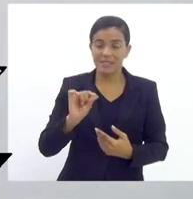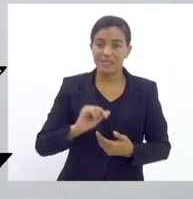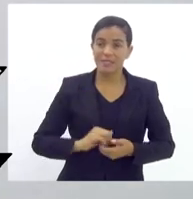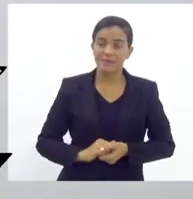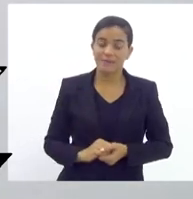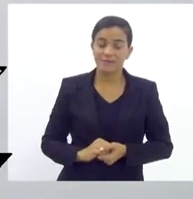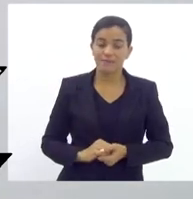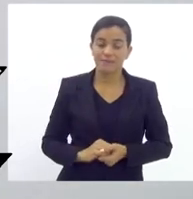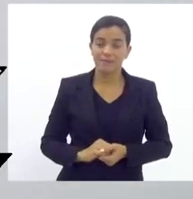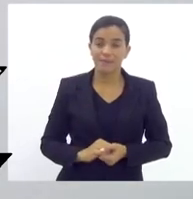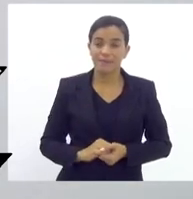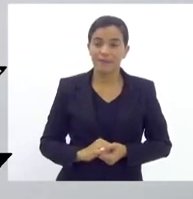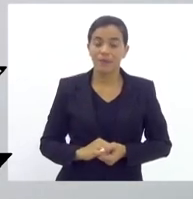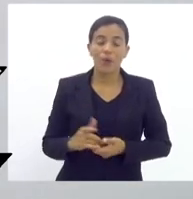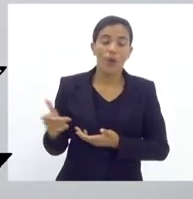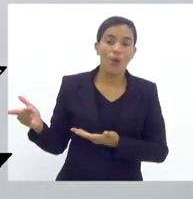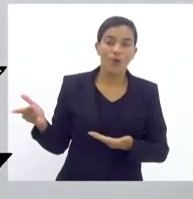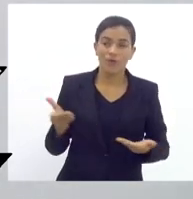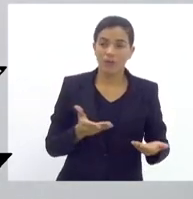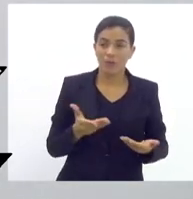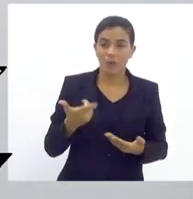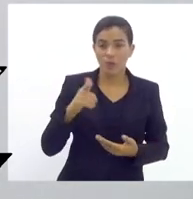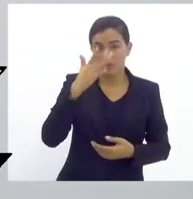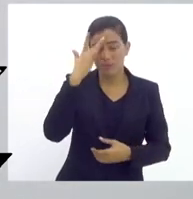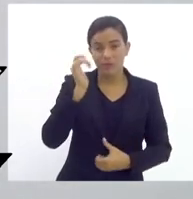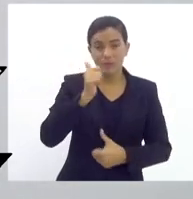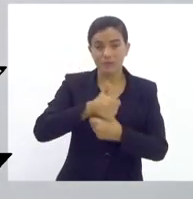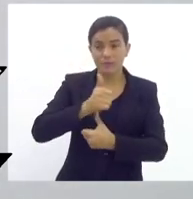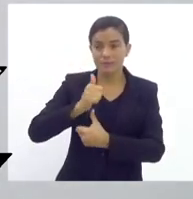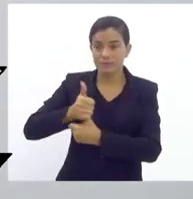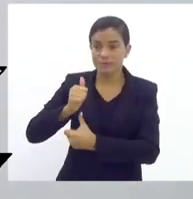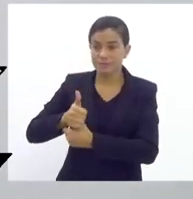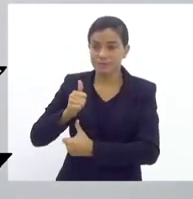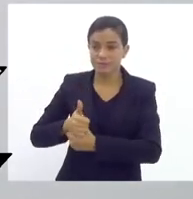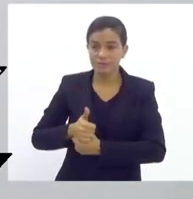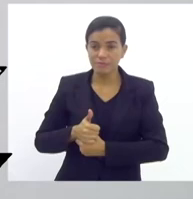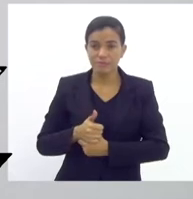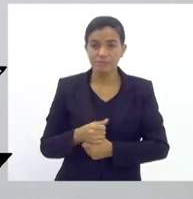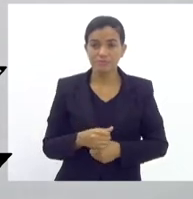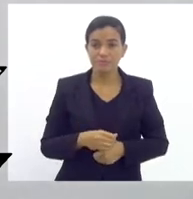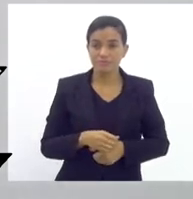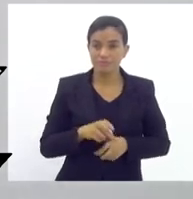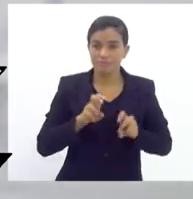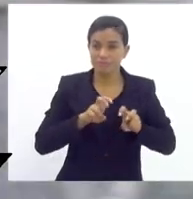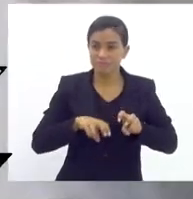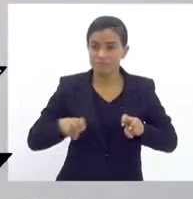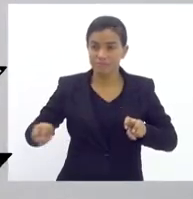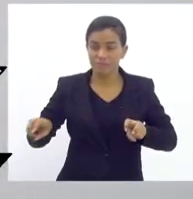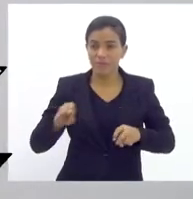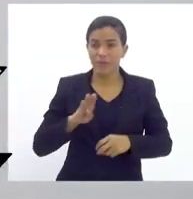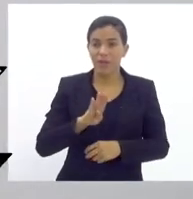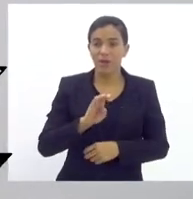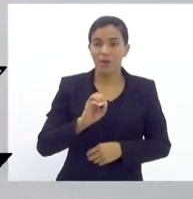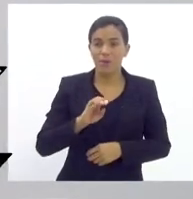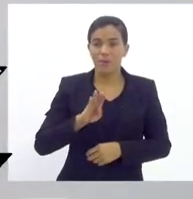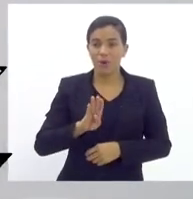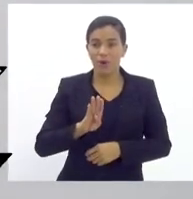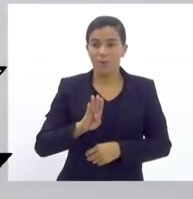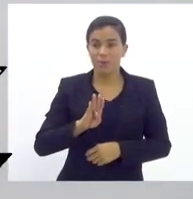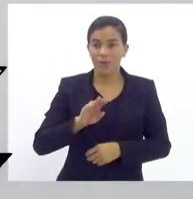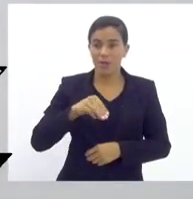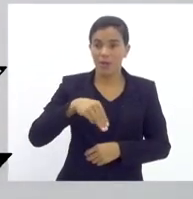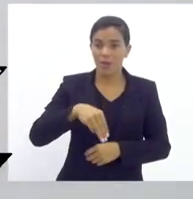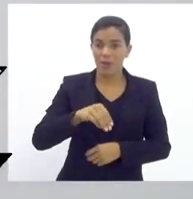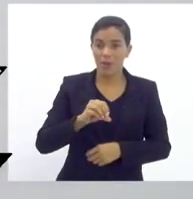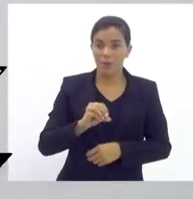o próximo bloco aqui e aí agora sim chamo para compor a mesa é Bob Monte Card da rede